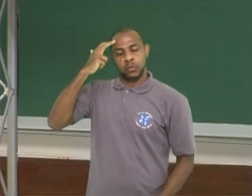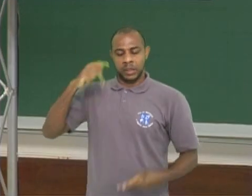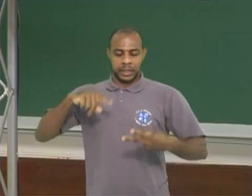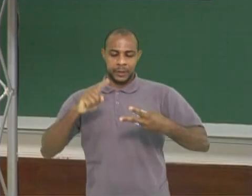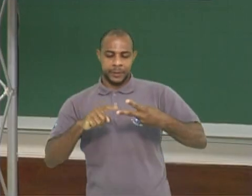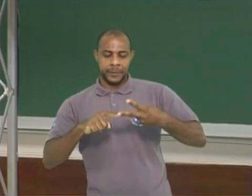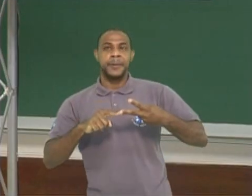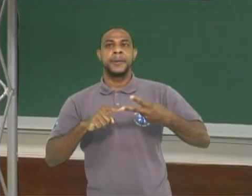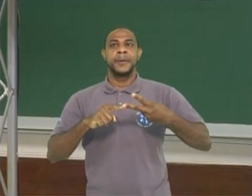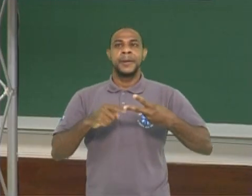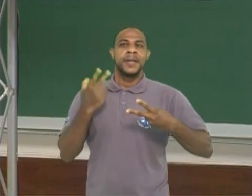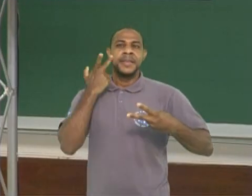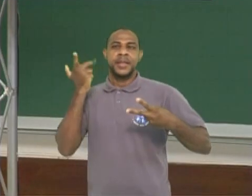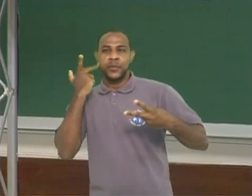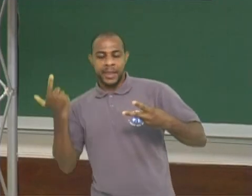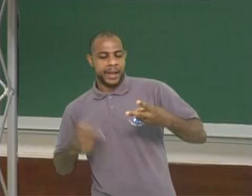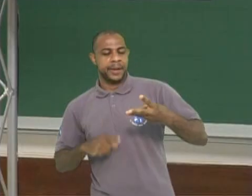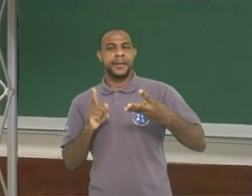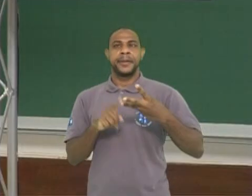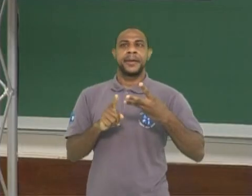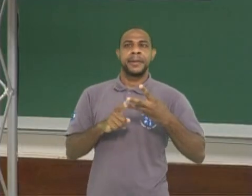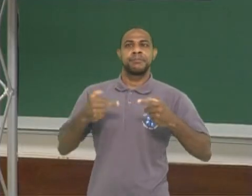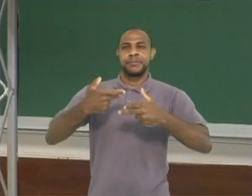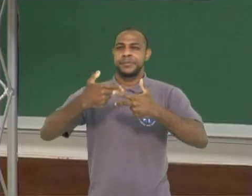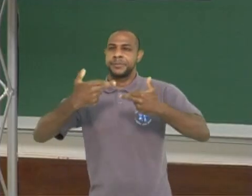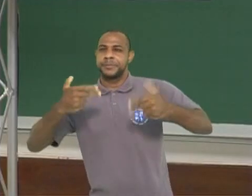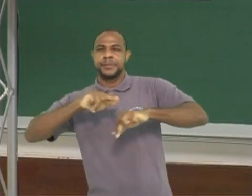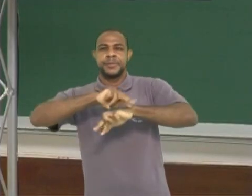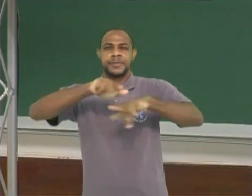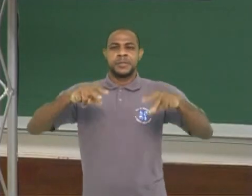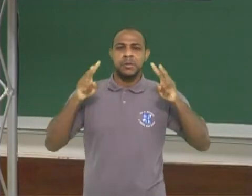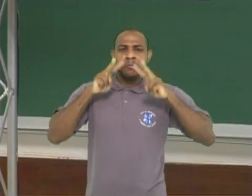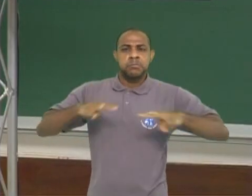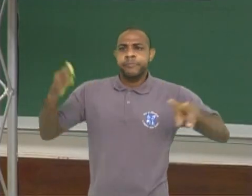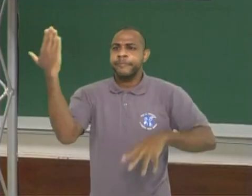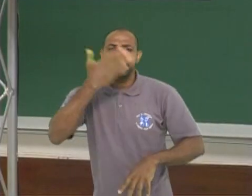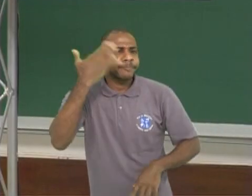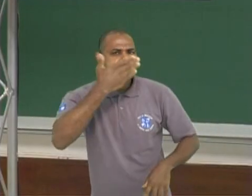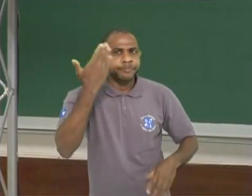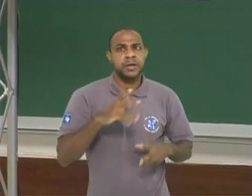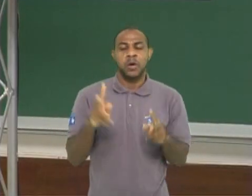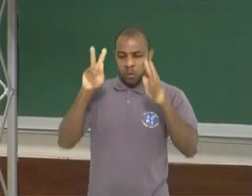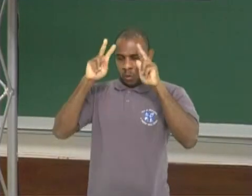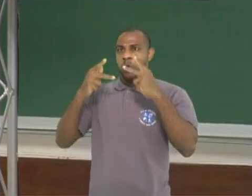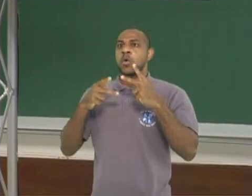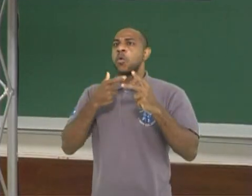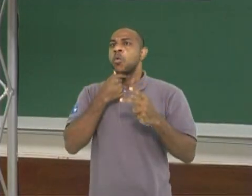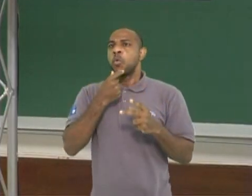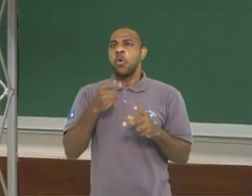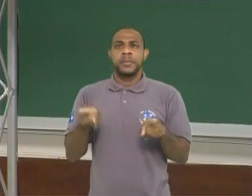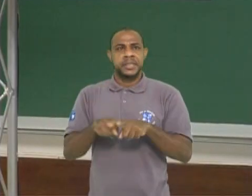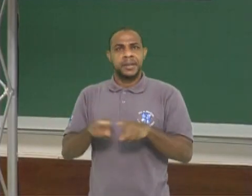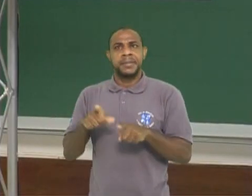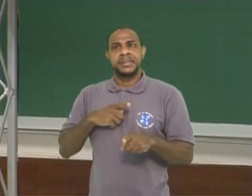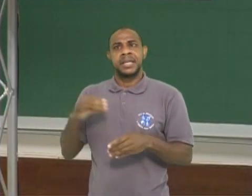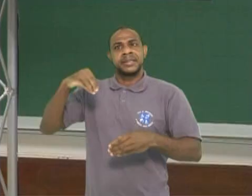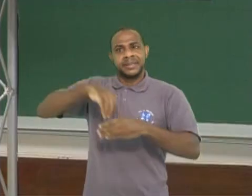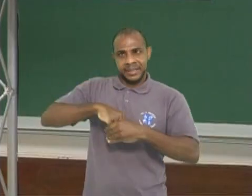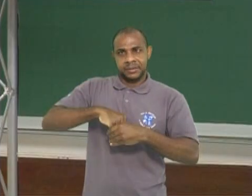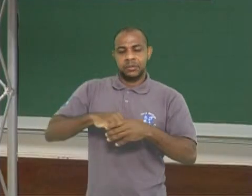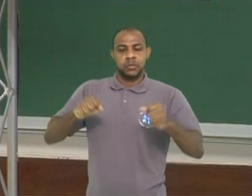as paisagens naturais, os elementos invisíveis, o homem também faz parte desse